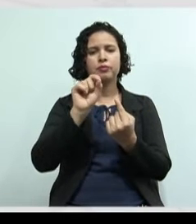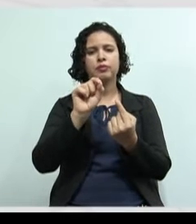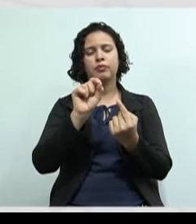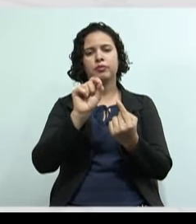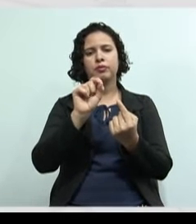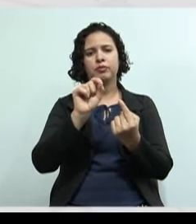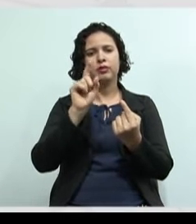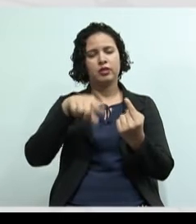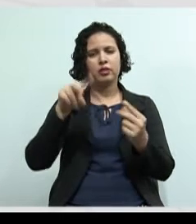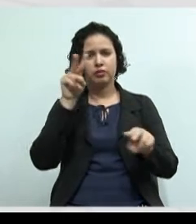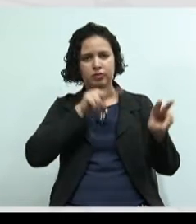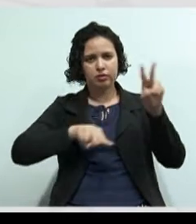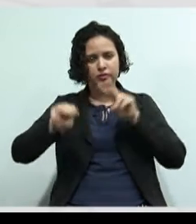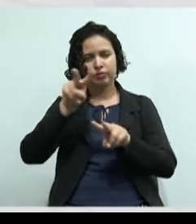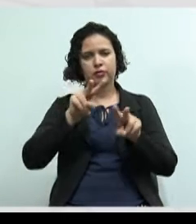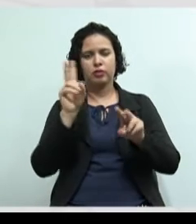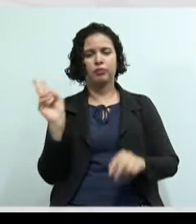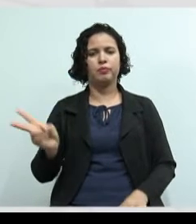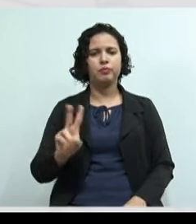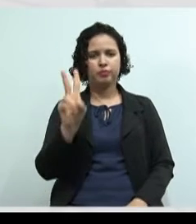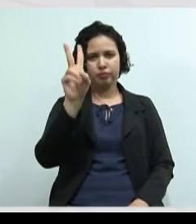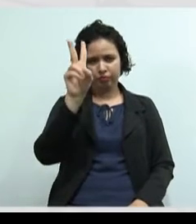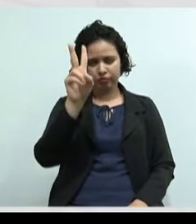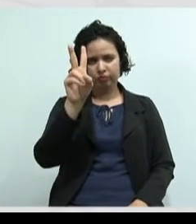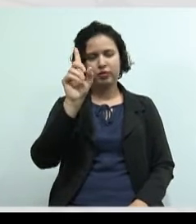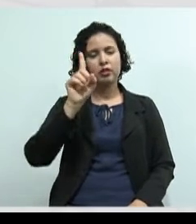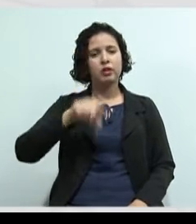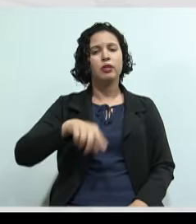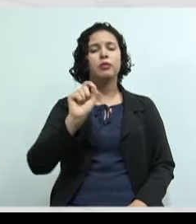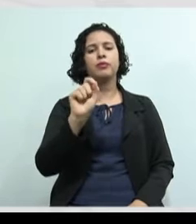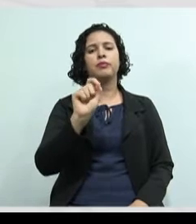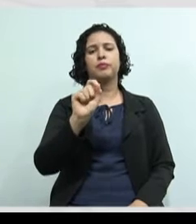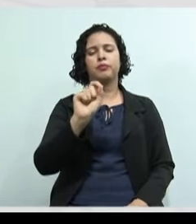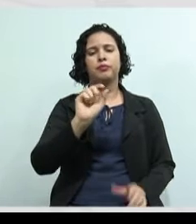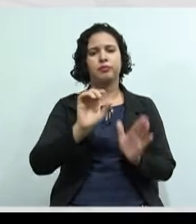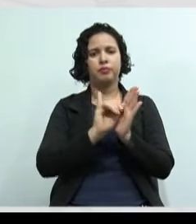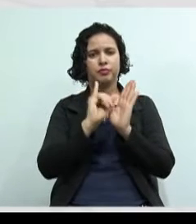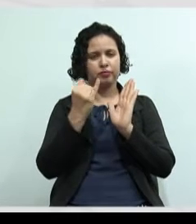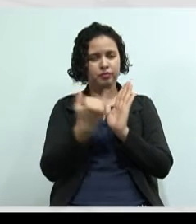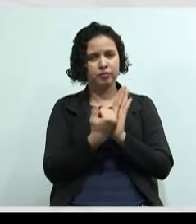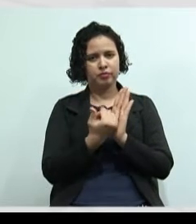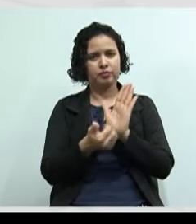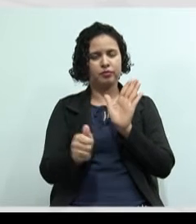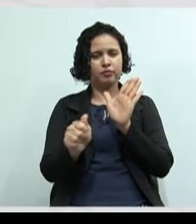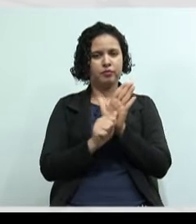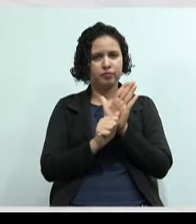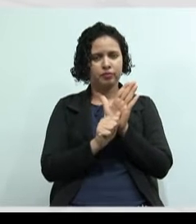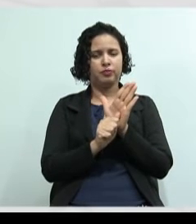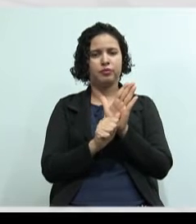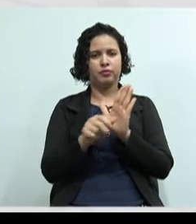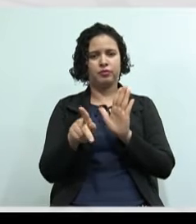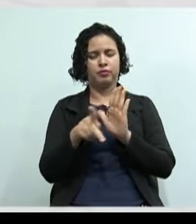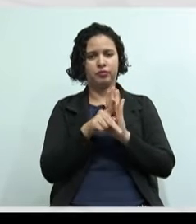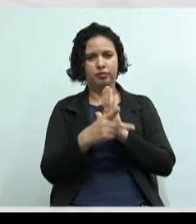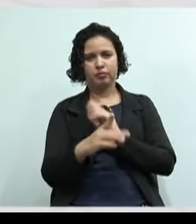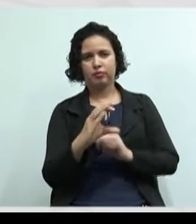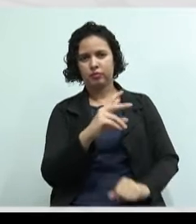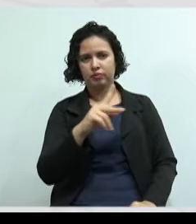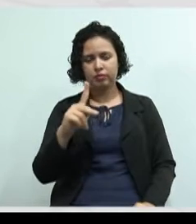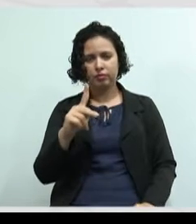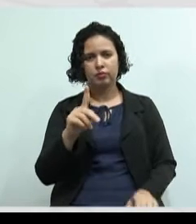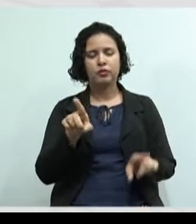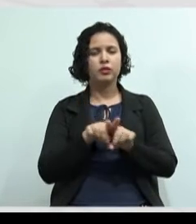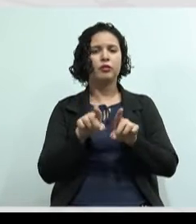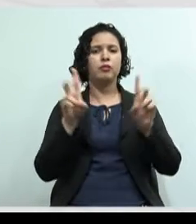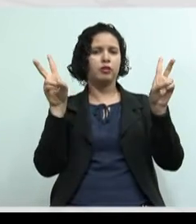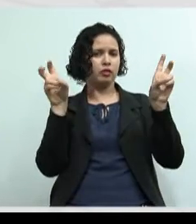missão, da visão e dos valores. Nada mais é do que a identidade organizacional, tá bom? E também vamos falar do